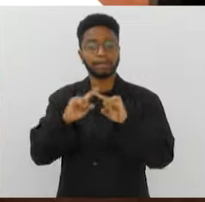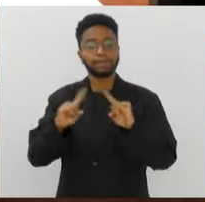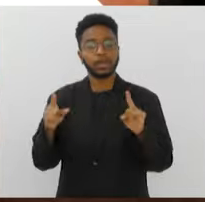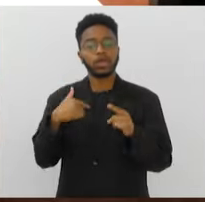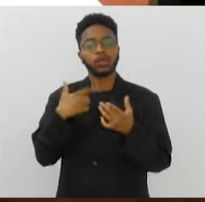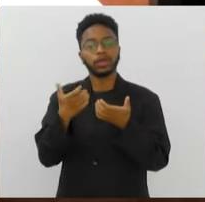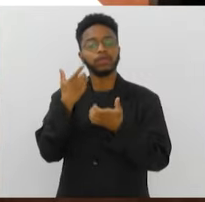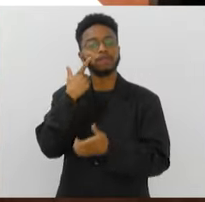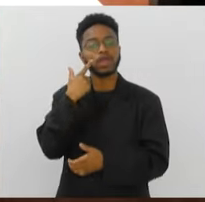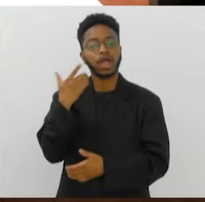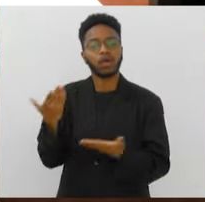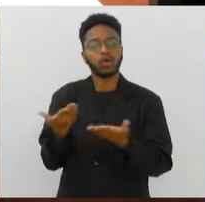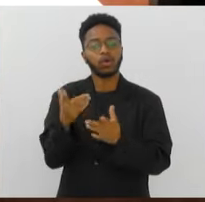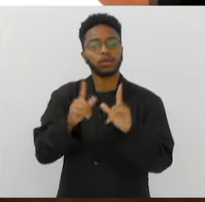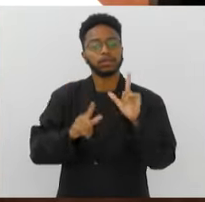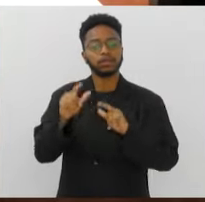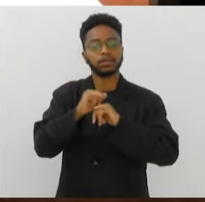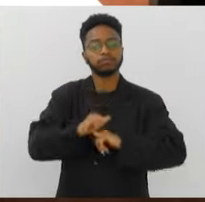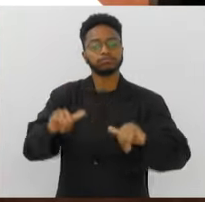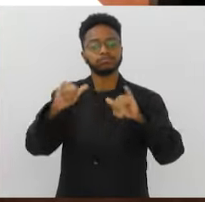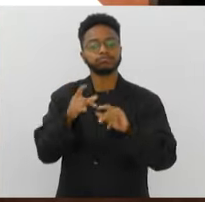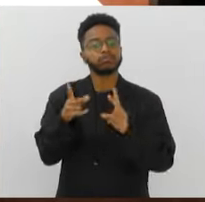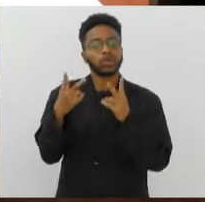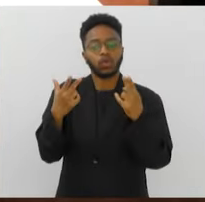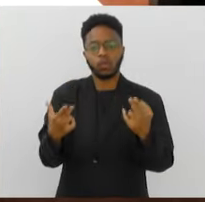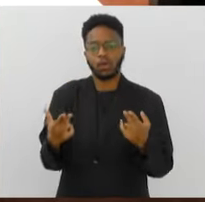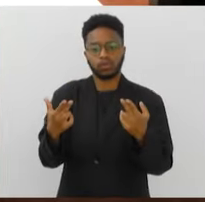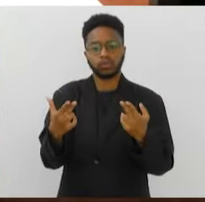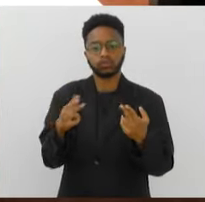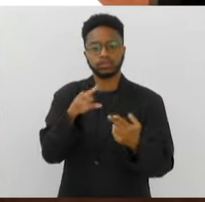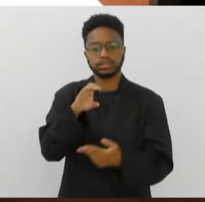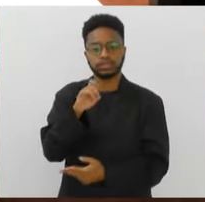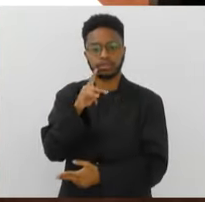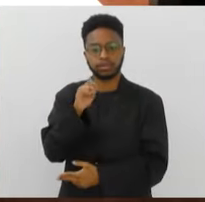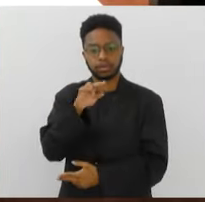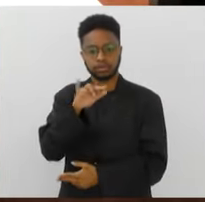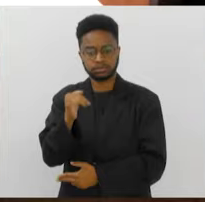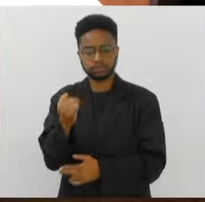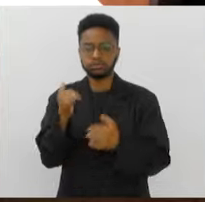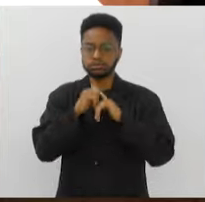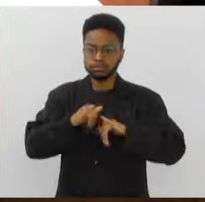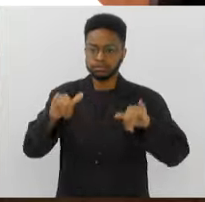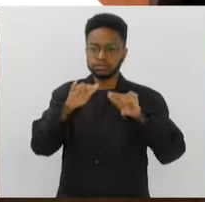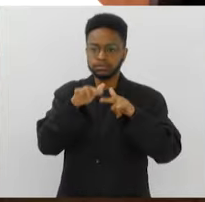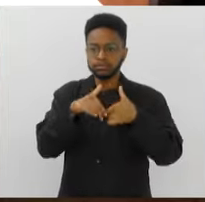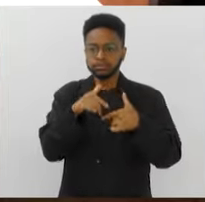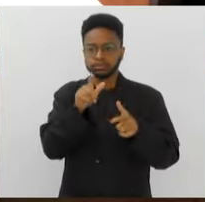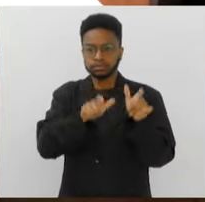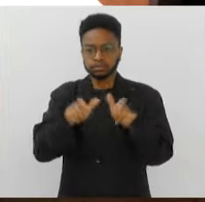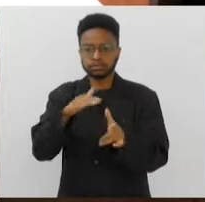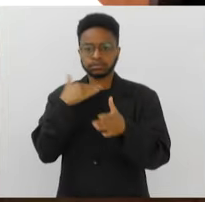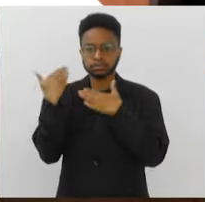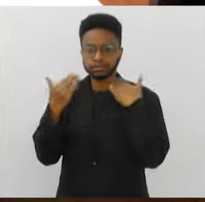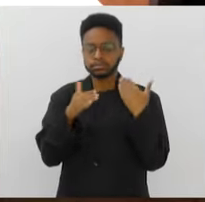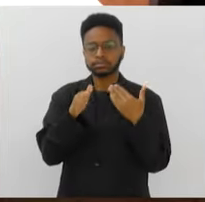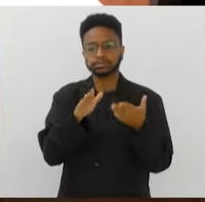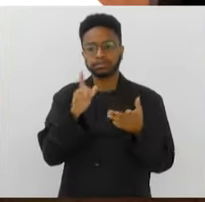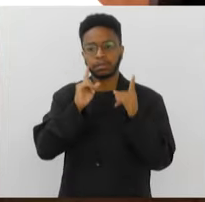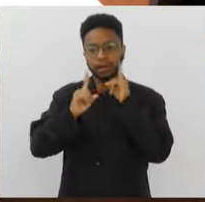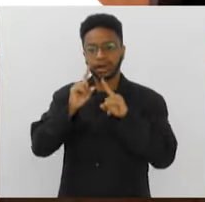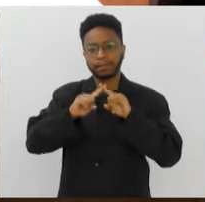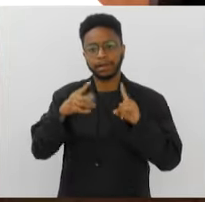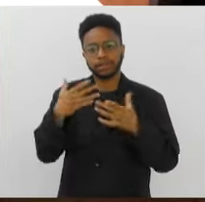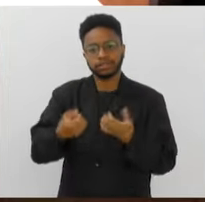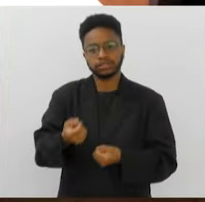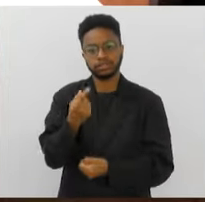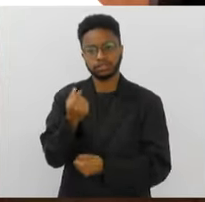a imprensa dar a mesma notoriedade que deu ao CEPERJ, dar nos mortos em Maricá que estão recebendo esse dinheiro. Por exemplo. Fizeram um escândalo